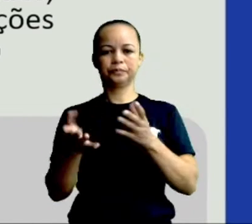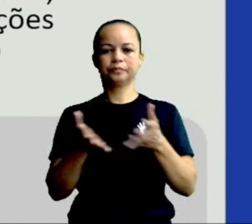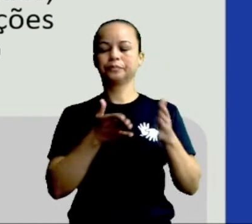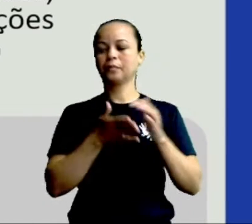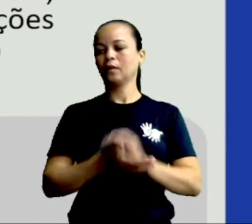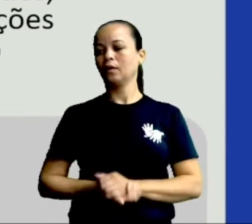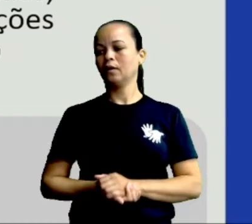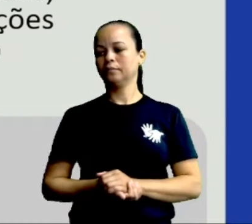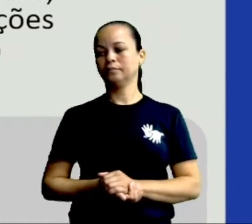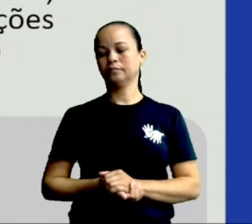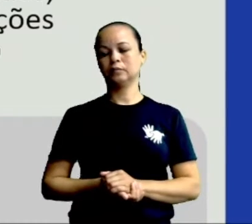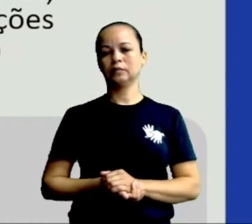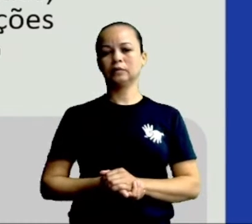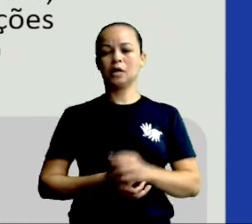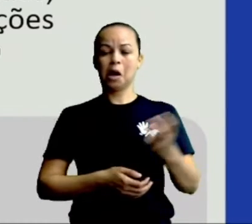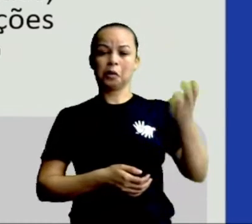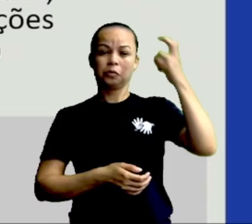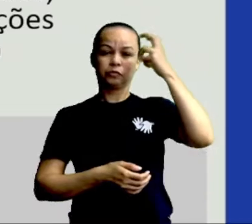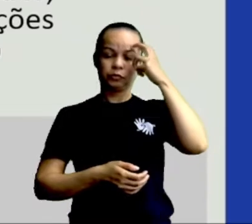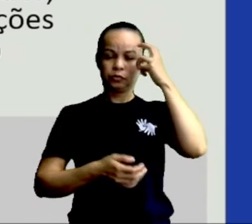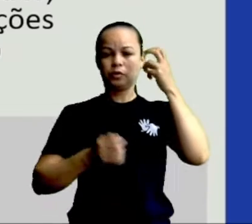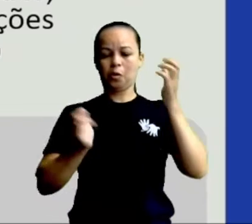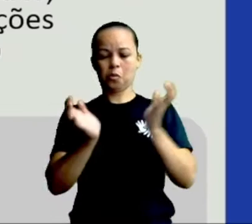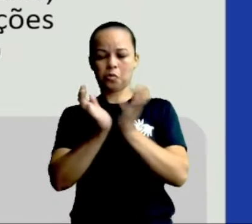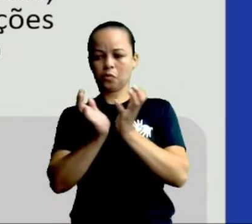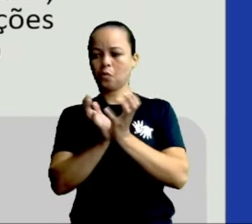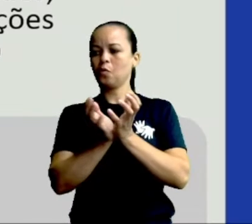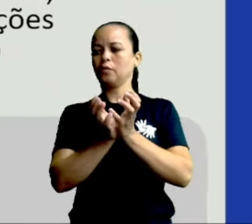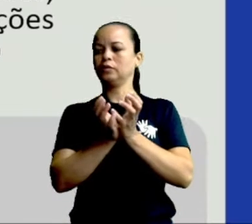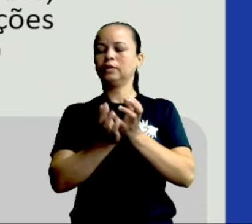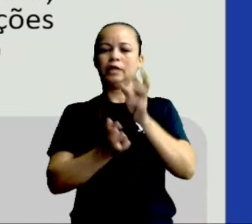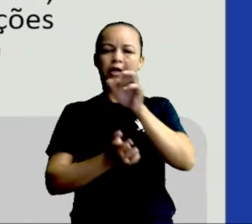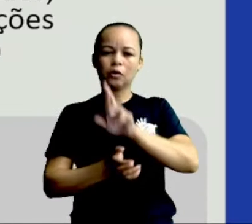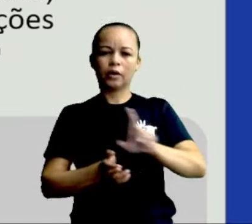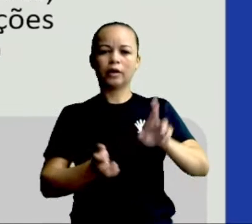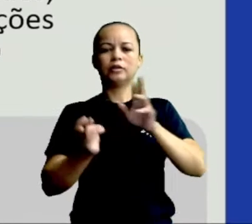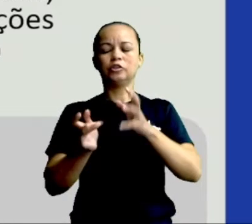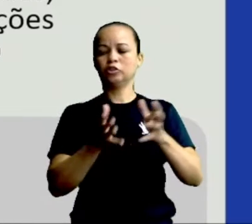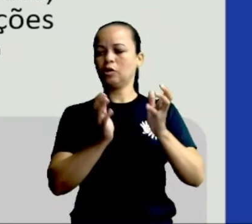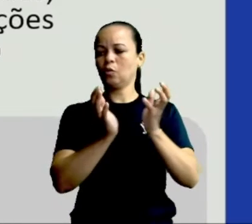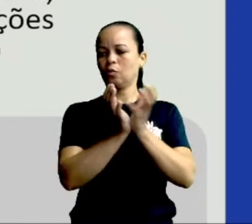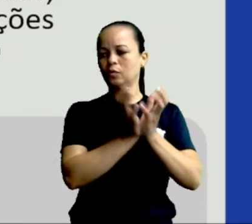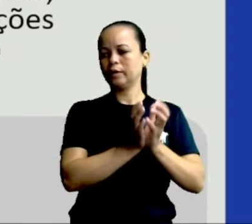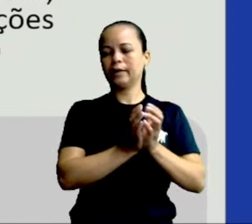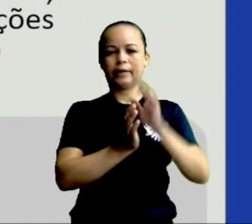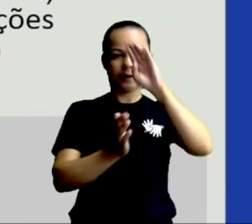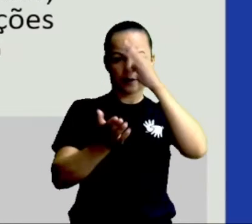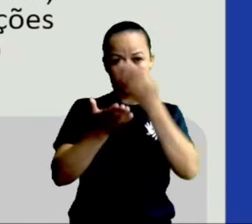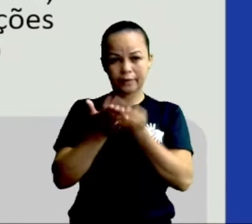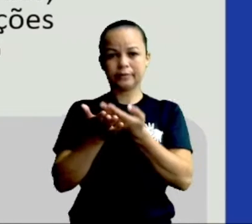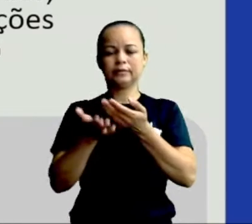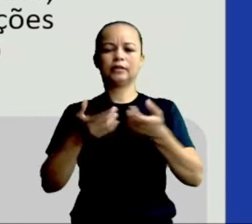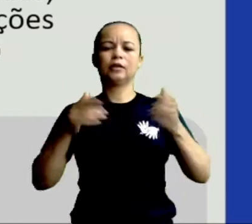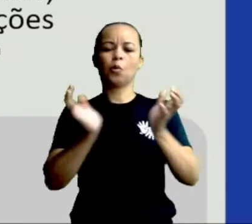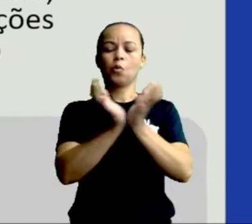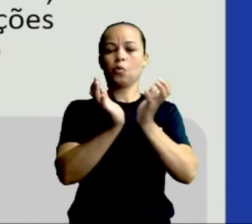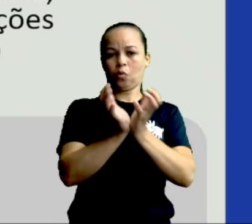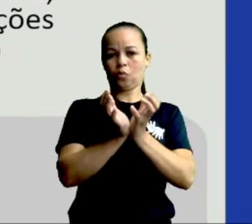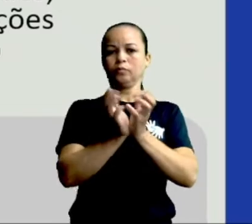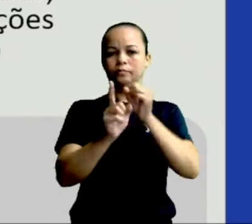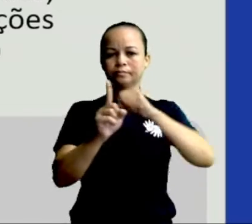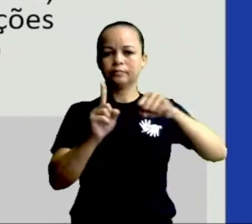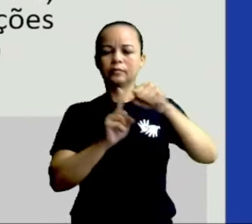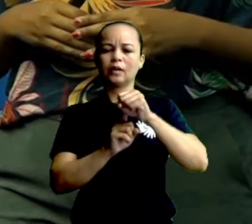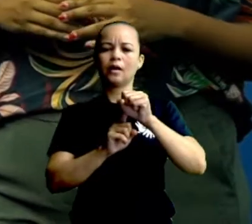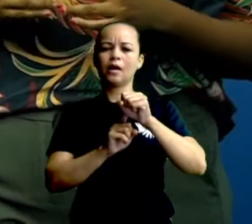Então, já que cultura é o conjunto de tradições, crenças e costumes de um determinado grupo social, é importante a